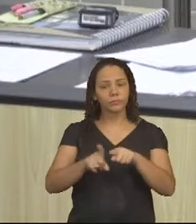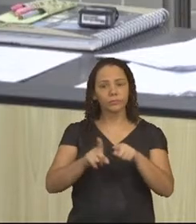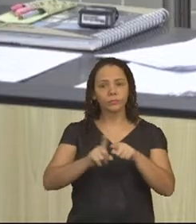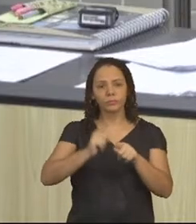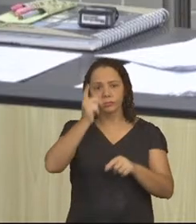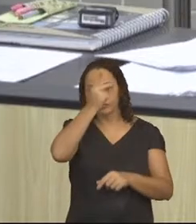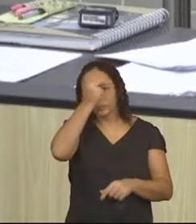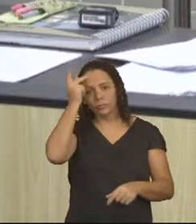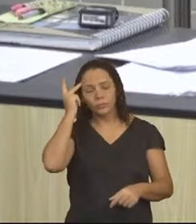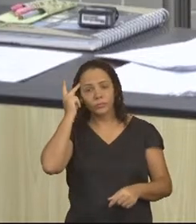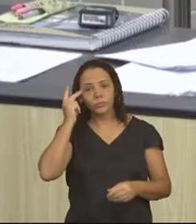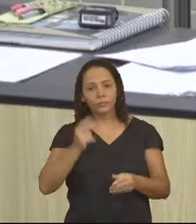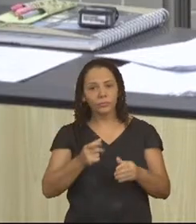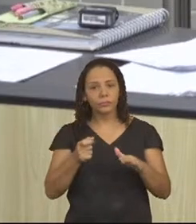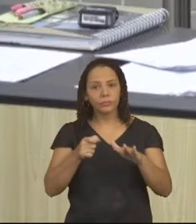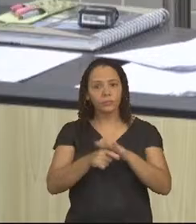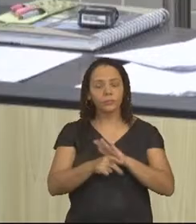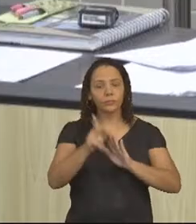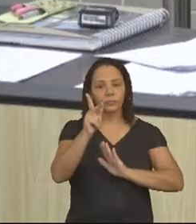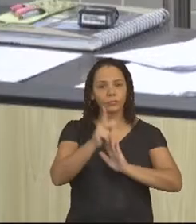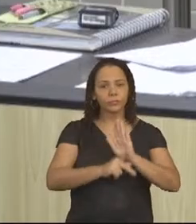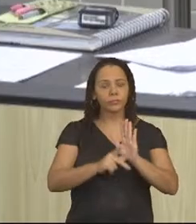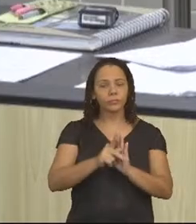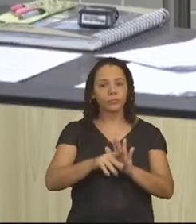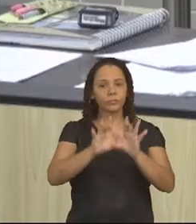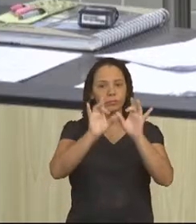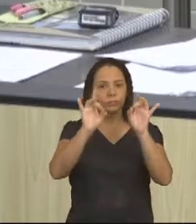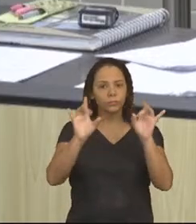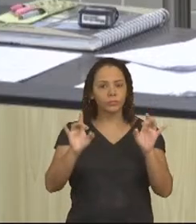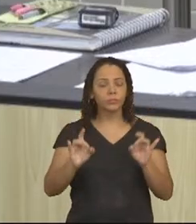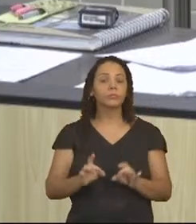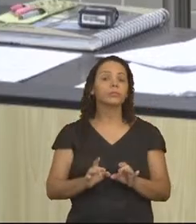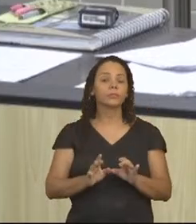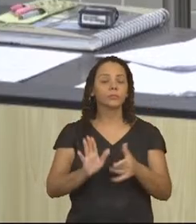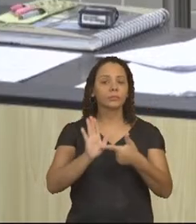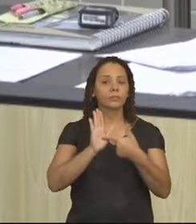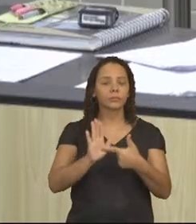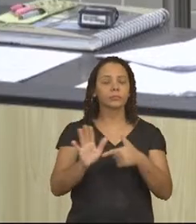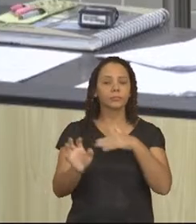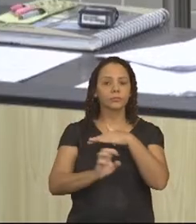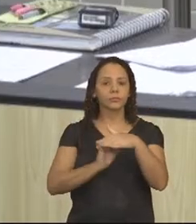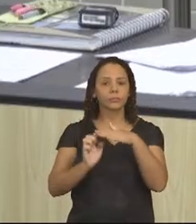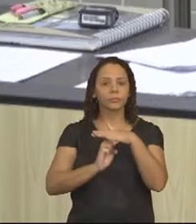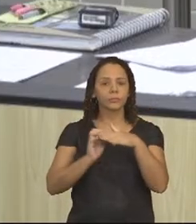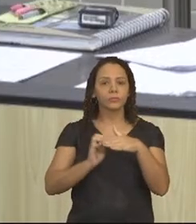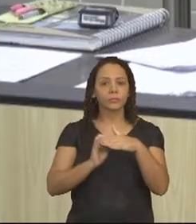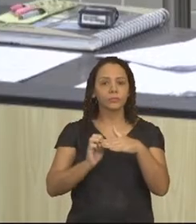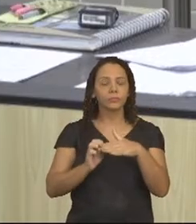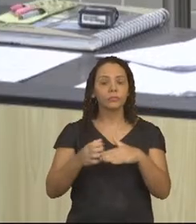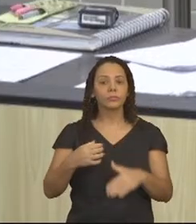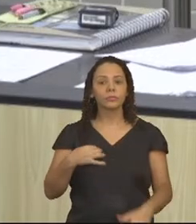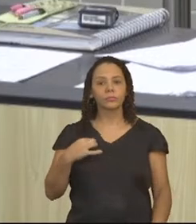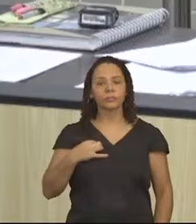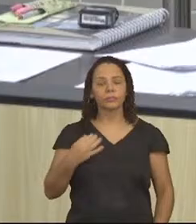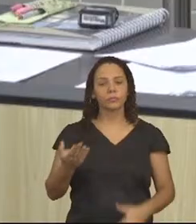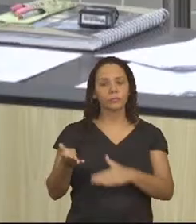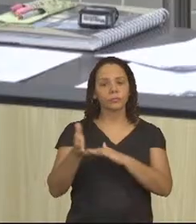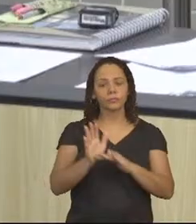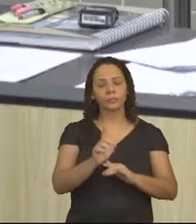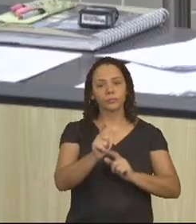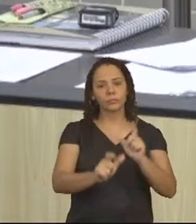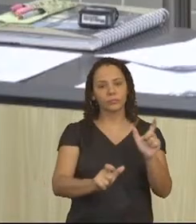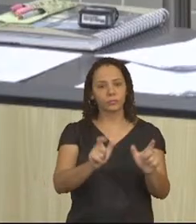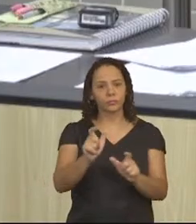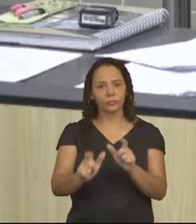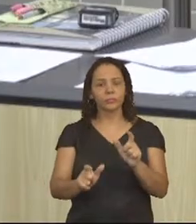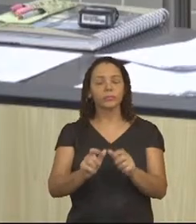específicos apresentados por entidades filantrópicas, regularmente inscritas no município de Jacareí, por meio do Fundo Municipal